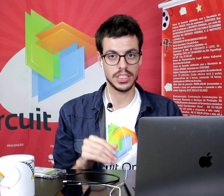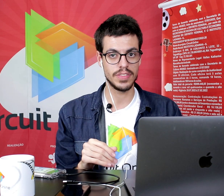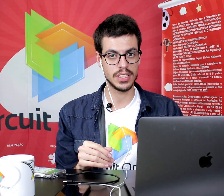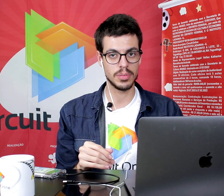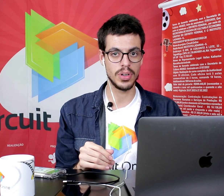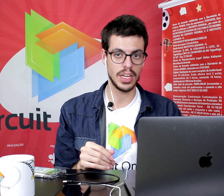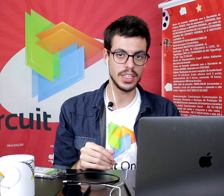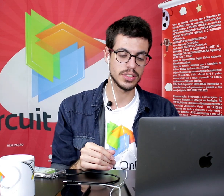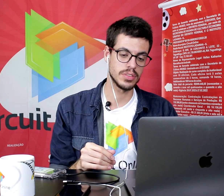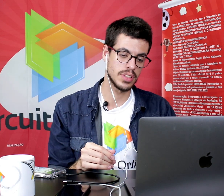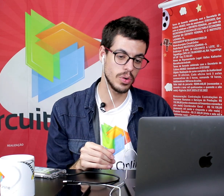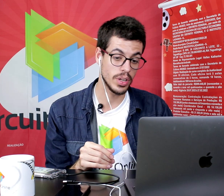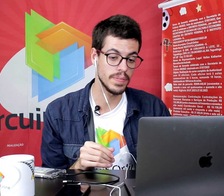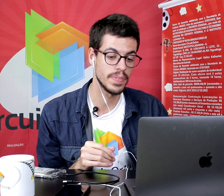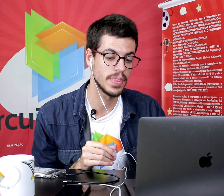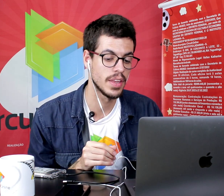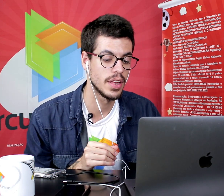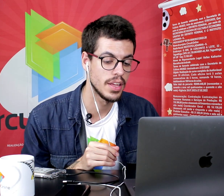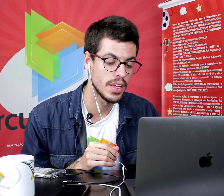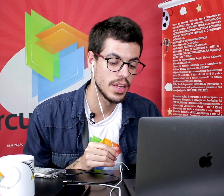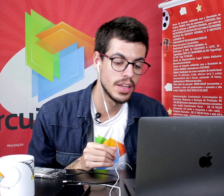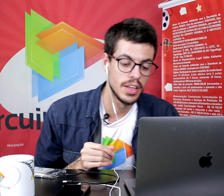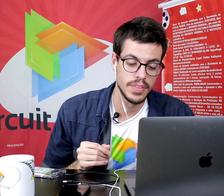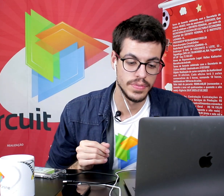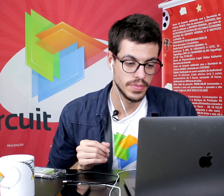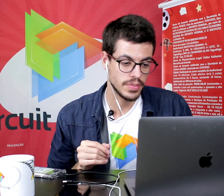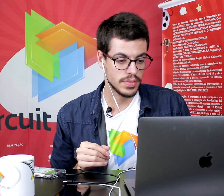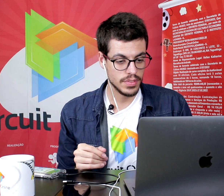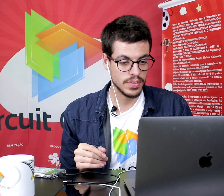amanhã a gente vai dando uma olhada nisso, tranquilo?